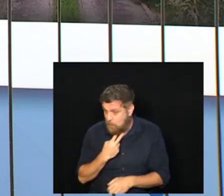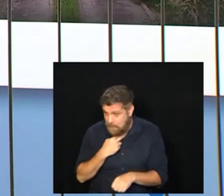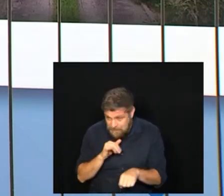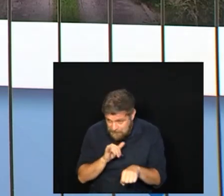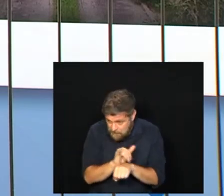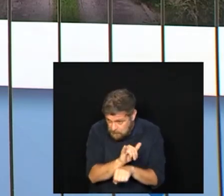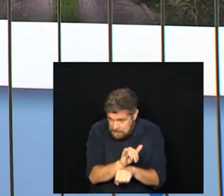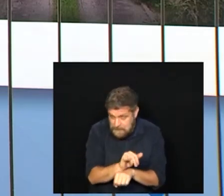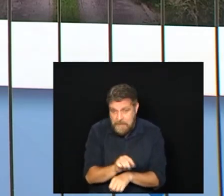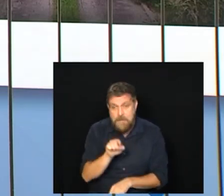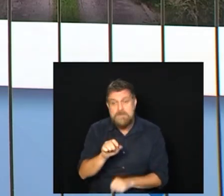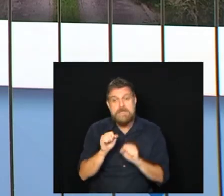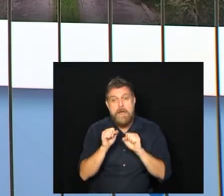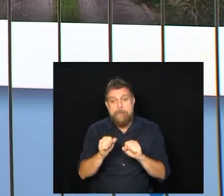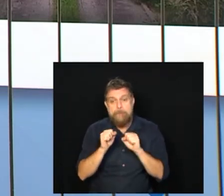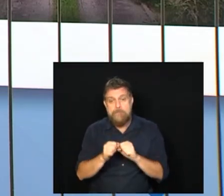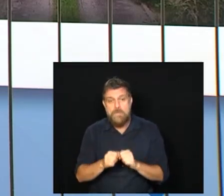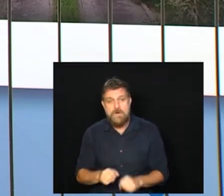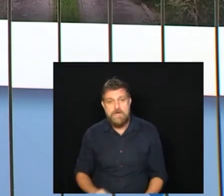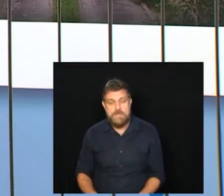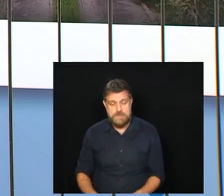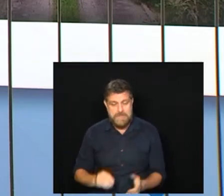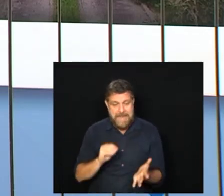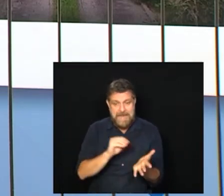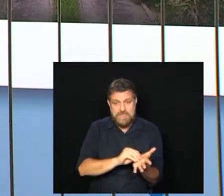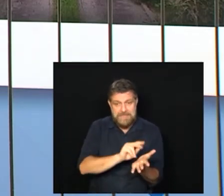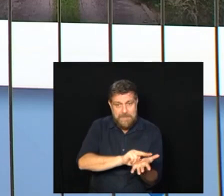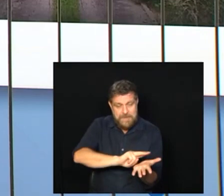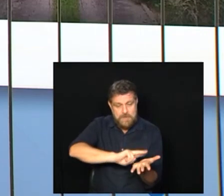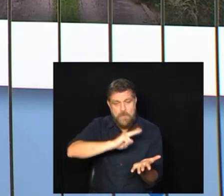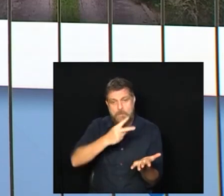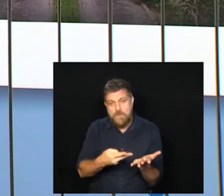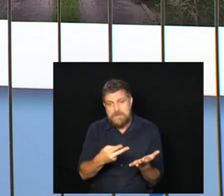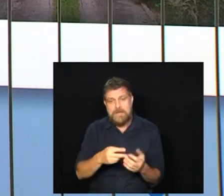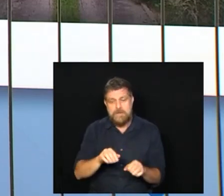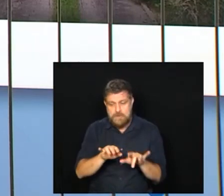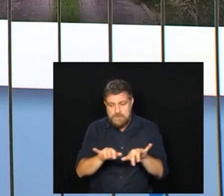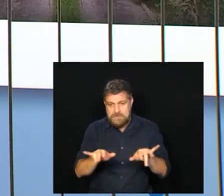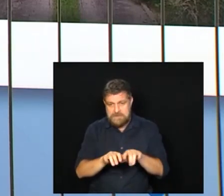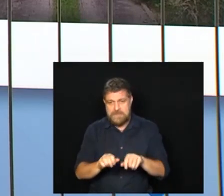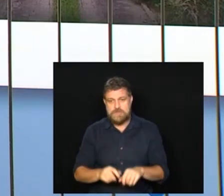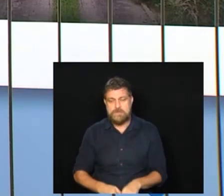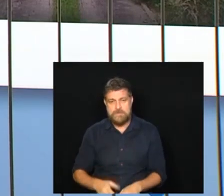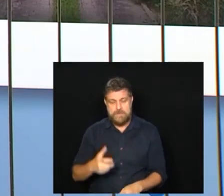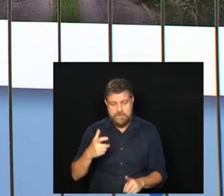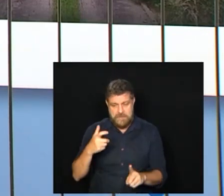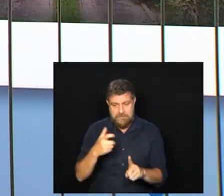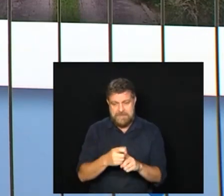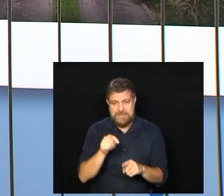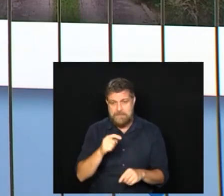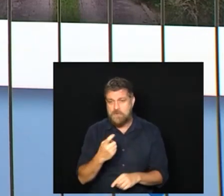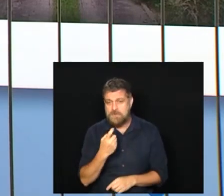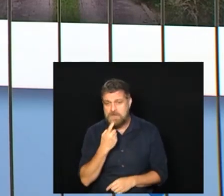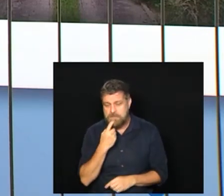possa ir, já pode fazer aí o reagendamento. Entre no site